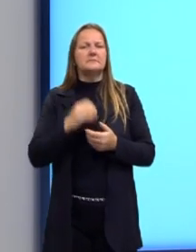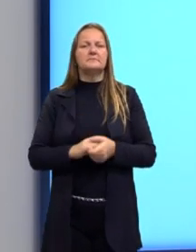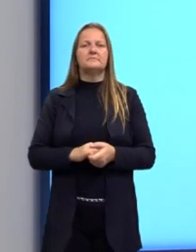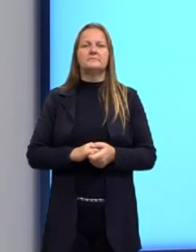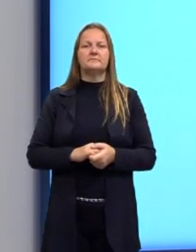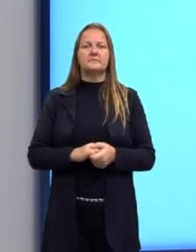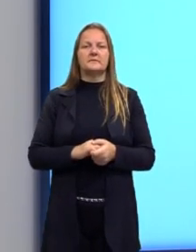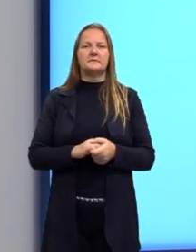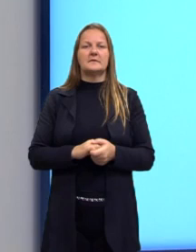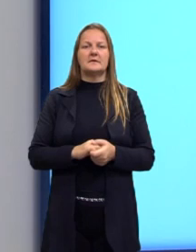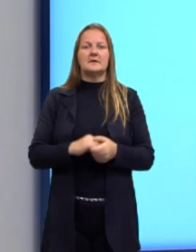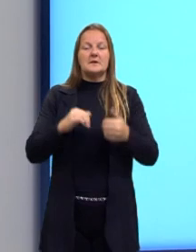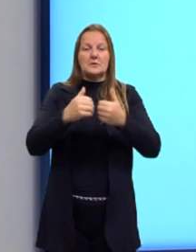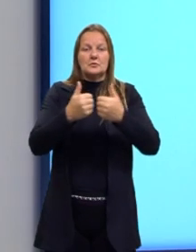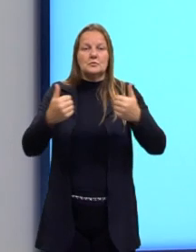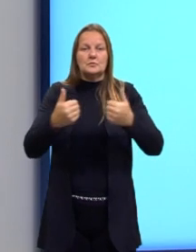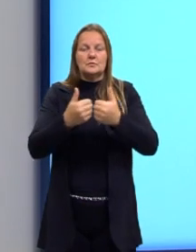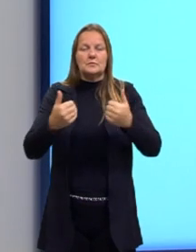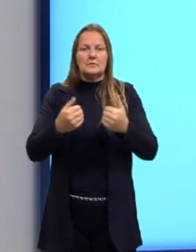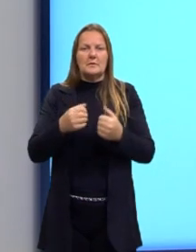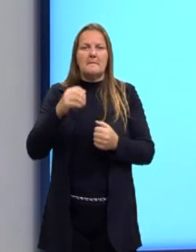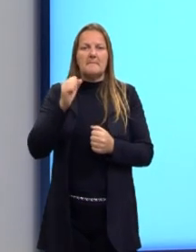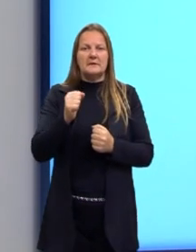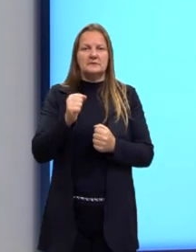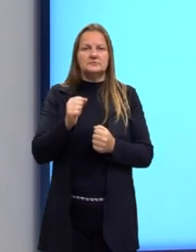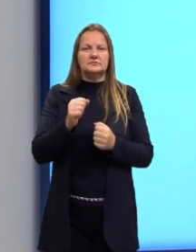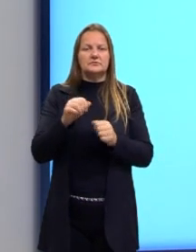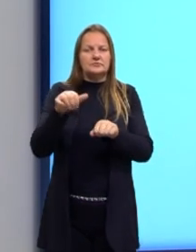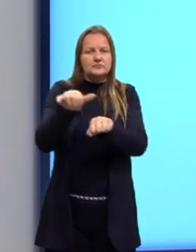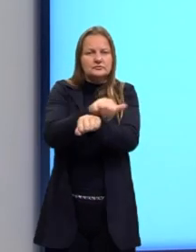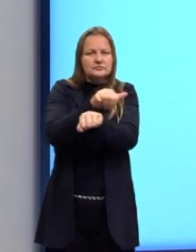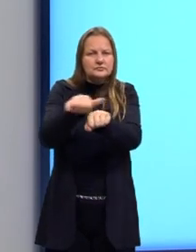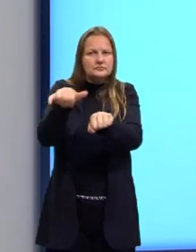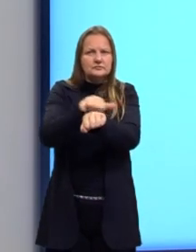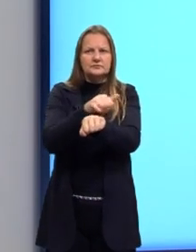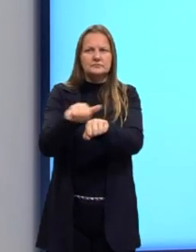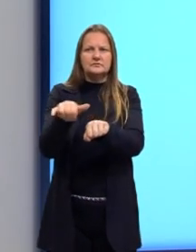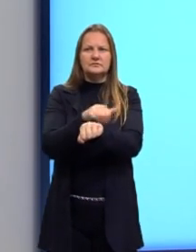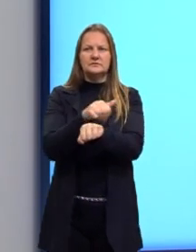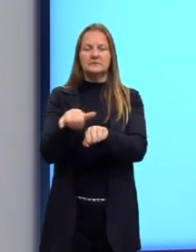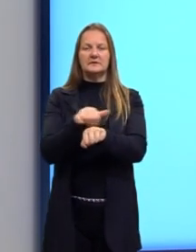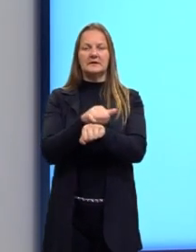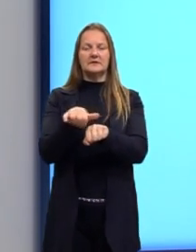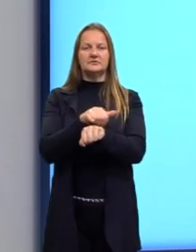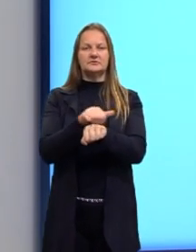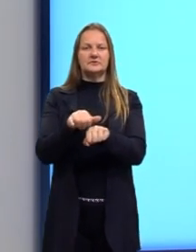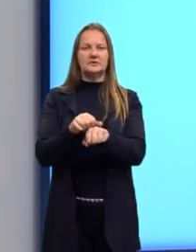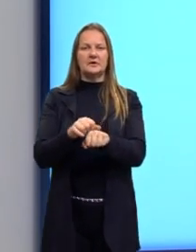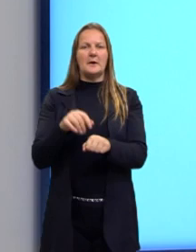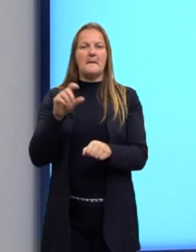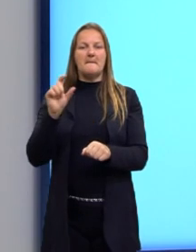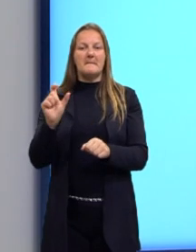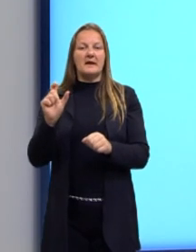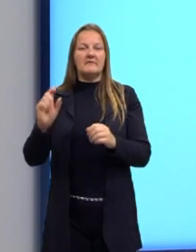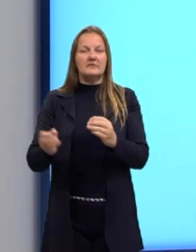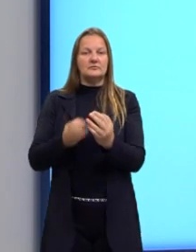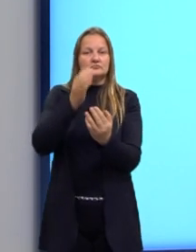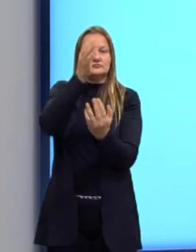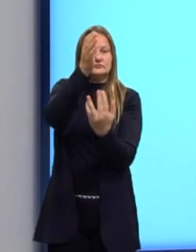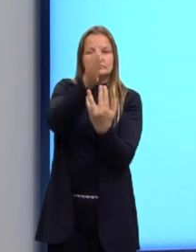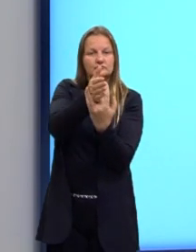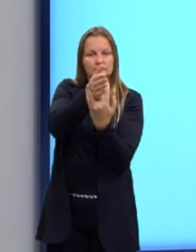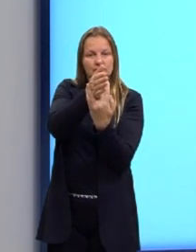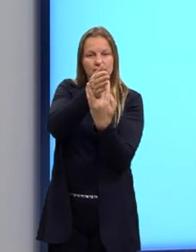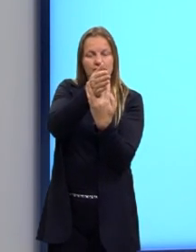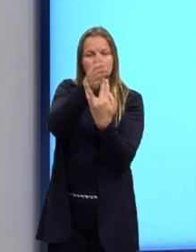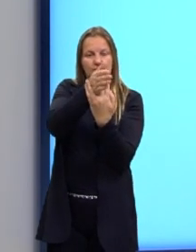freezer ele é separável ou não eu vou usar uma técnica eu vou colocar uma palavra no meio se aquilo